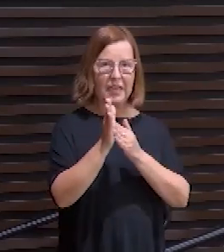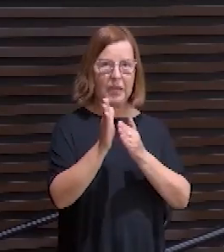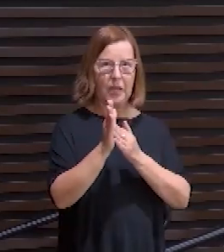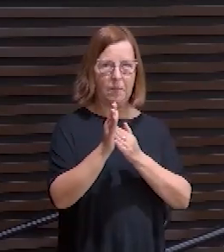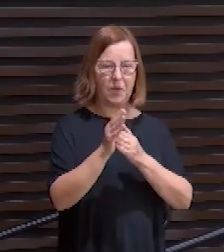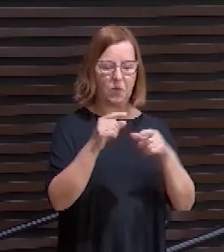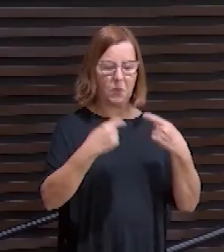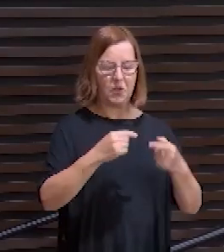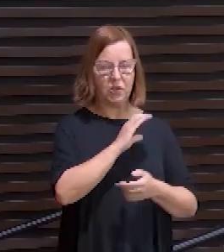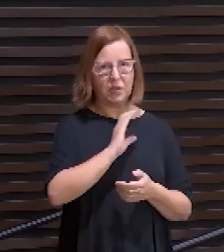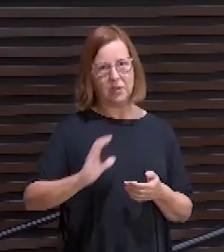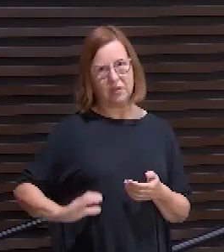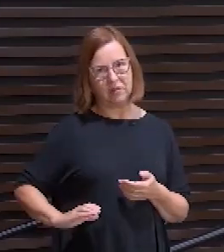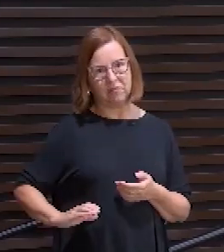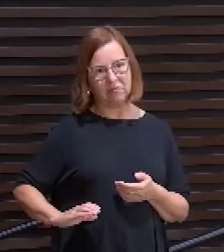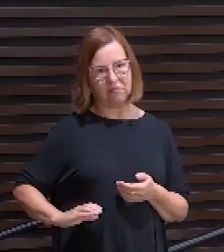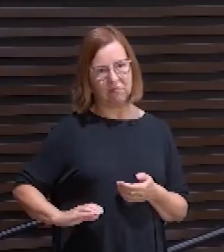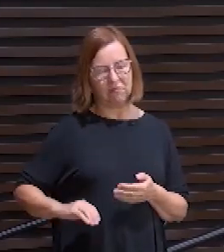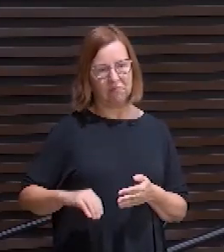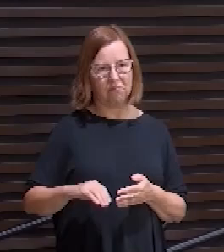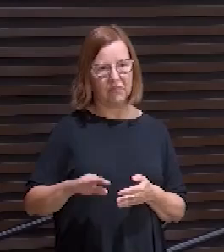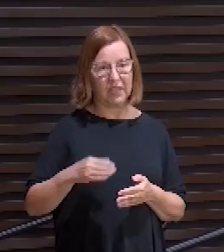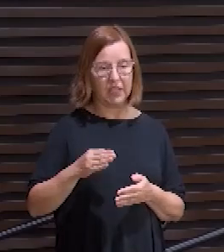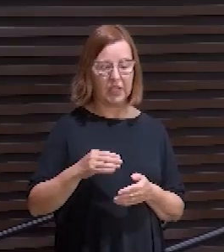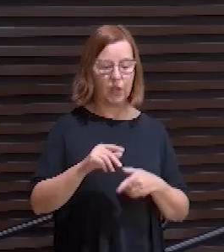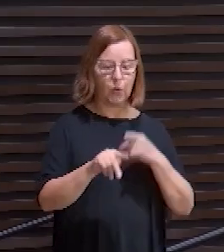A igreja passará pela tribulação.